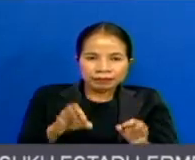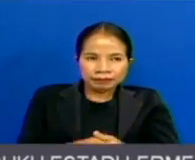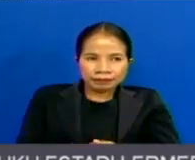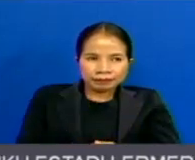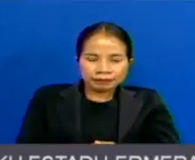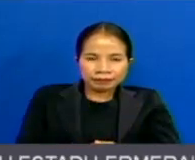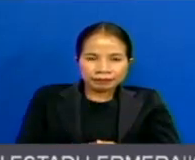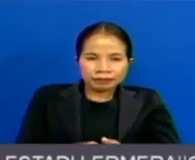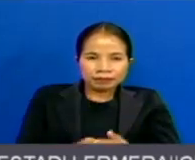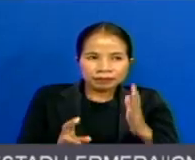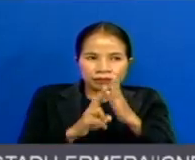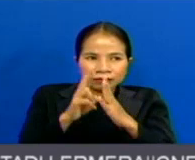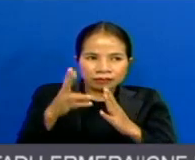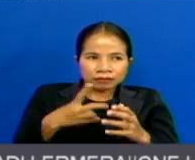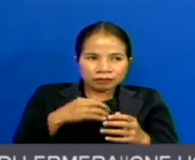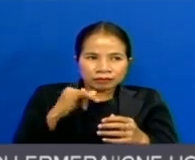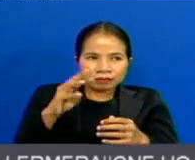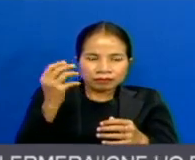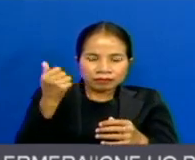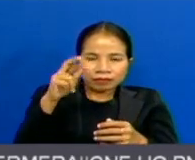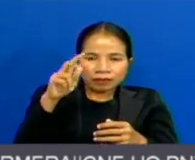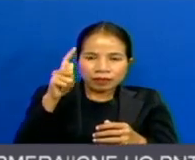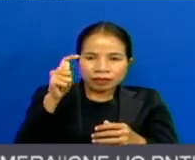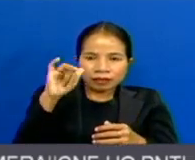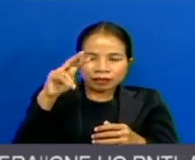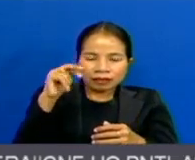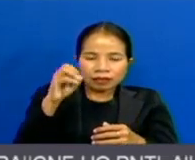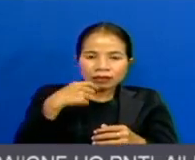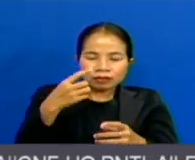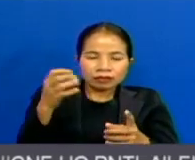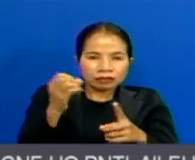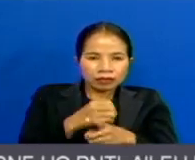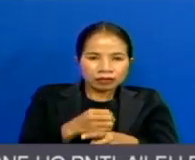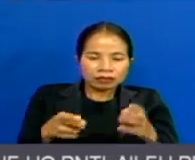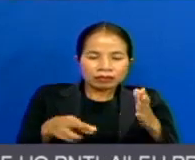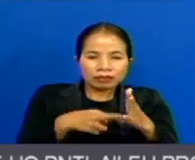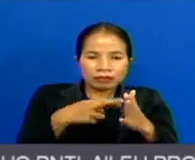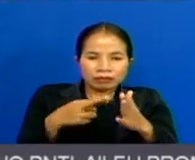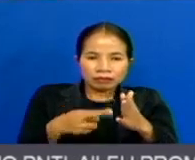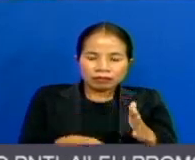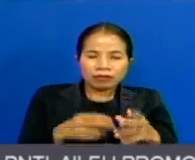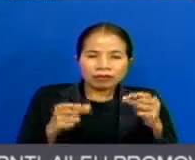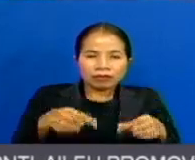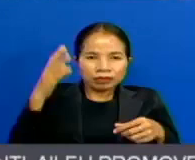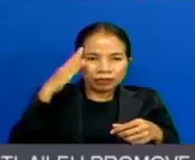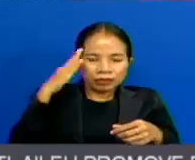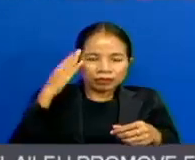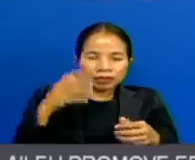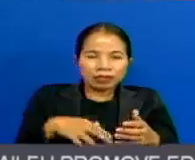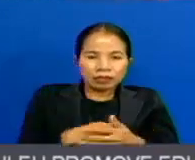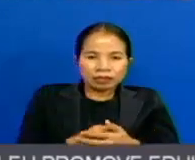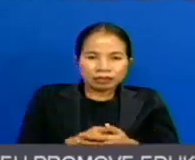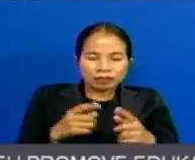Senado Geral Universidade de Dili, Martinho Soares explica, objetivo orientação nei, atufo conhecimento geral,